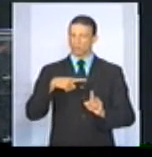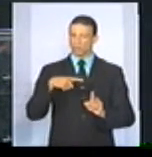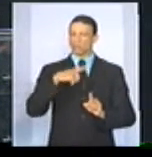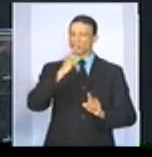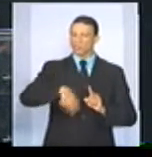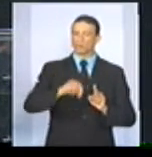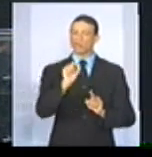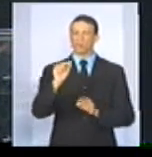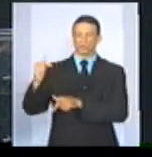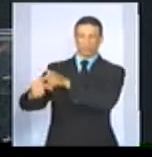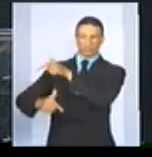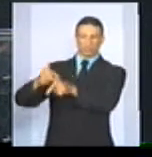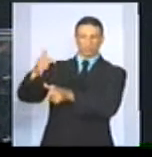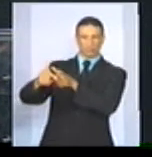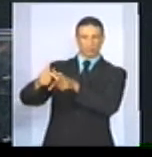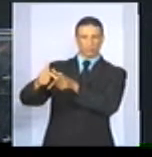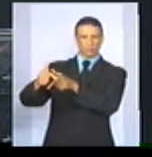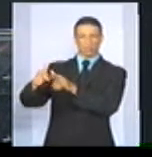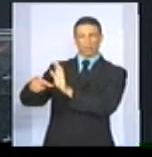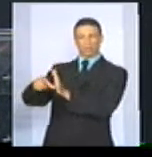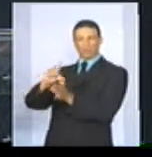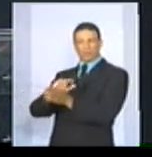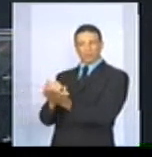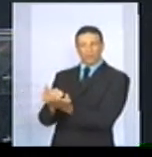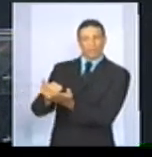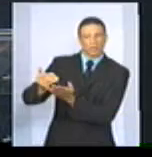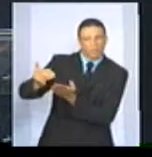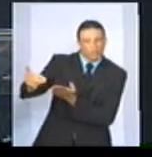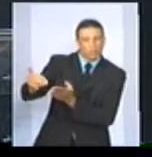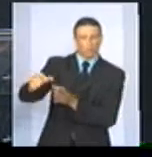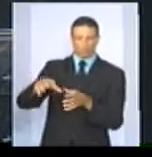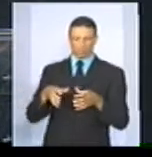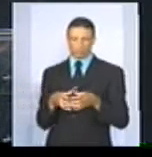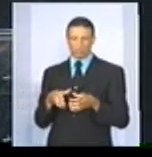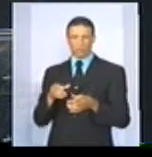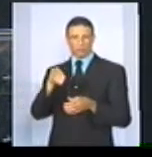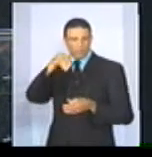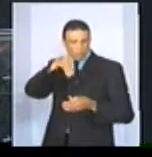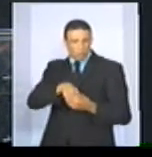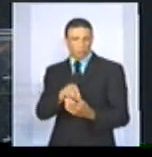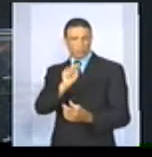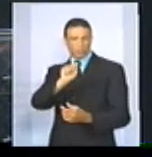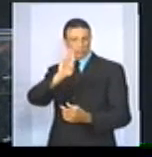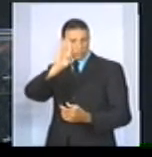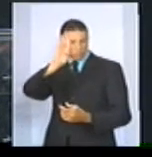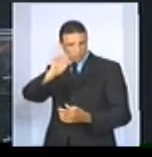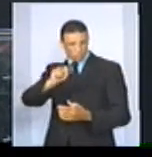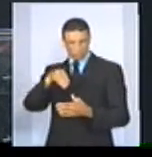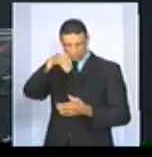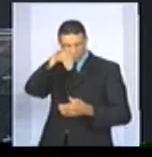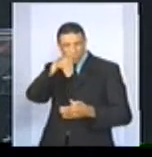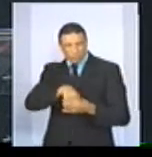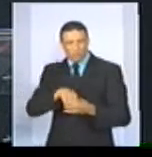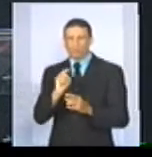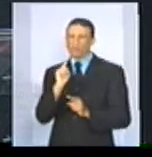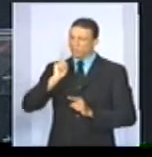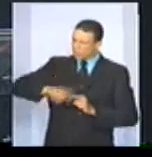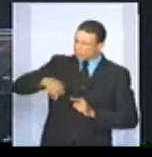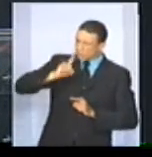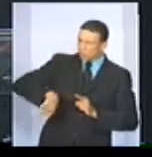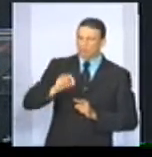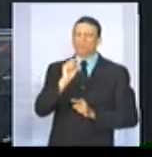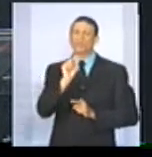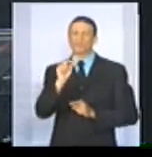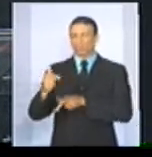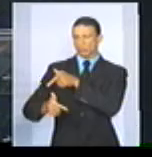uma proibição preliminar contra os associados da ABRA, contra os radiodifusores do Brasil, proibindo a esses de prestar